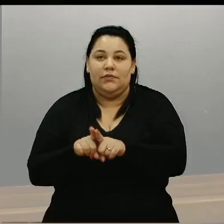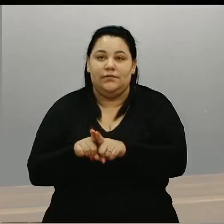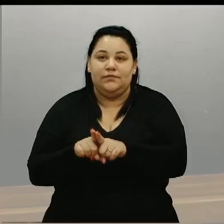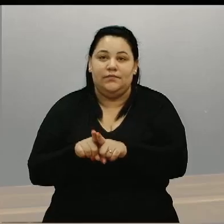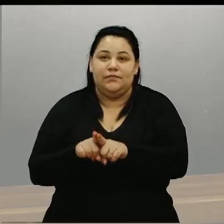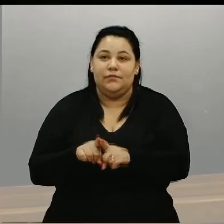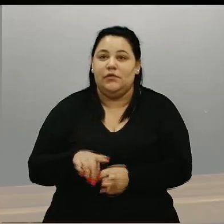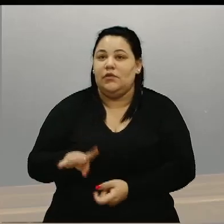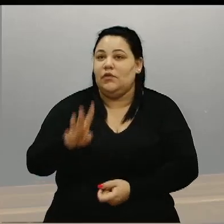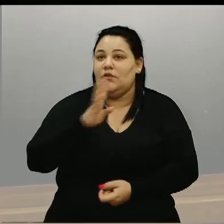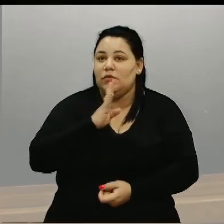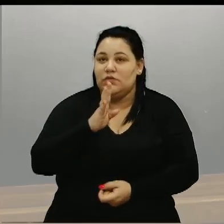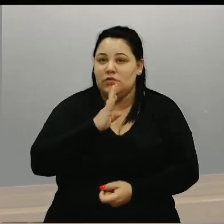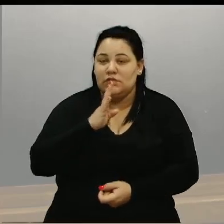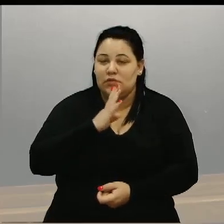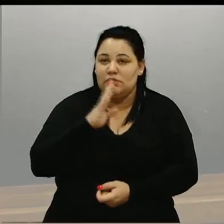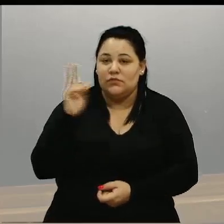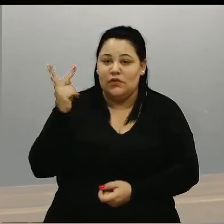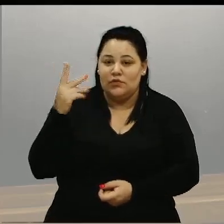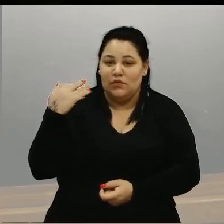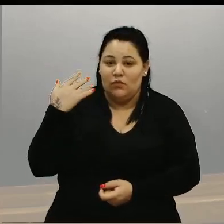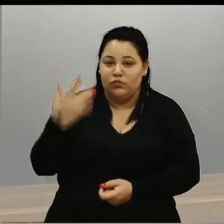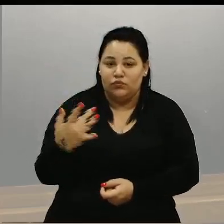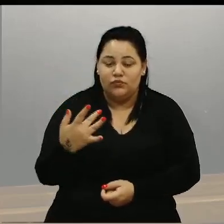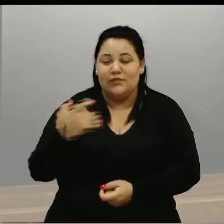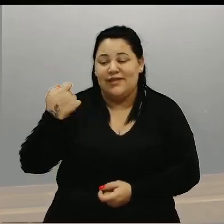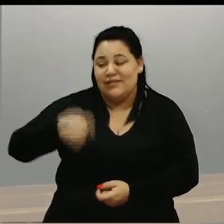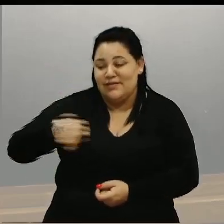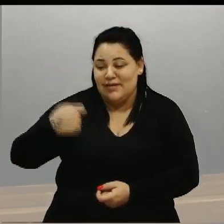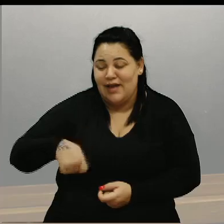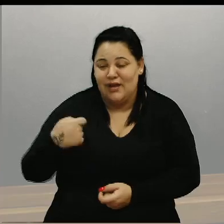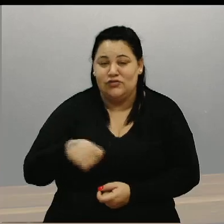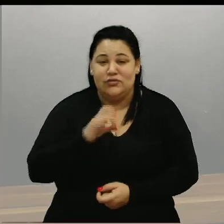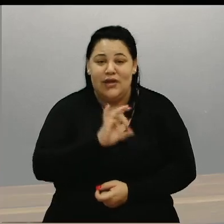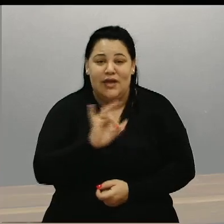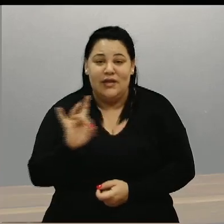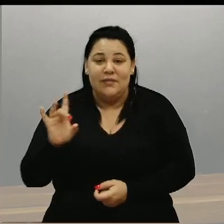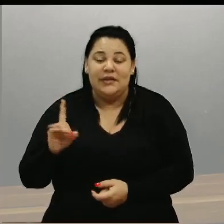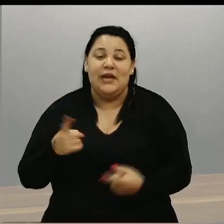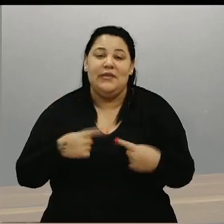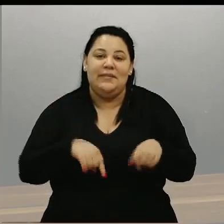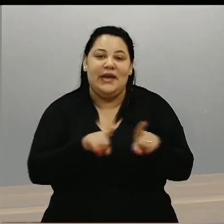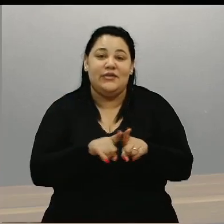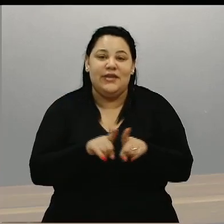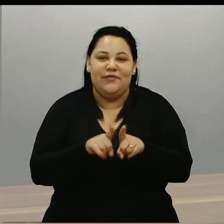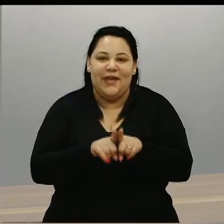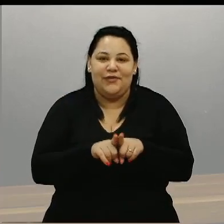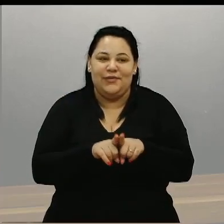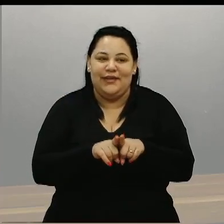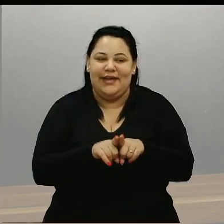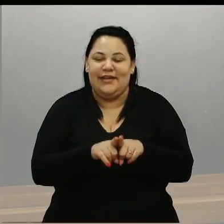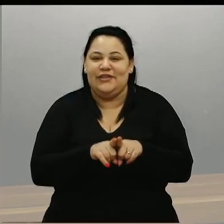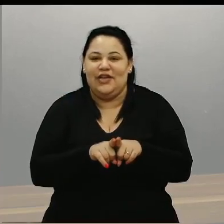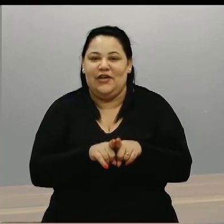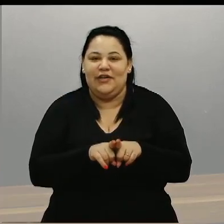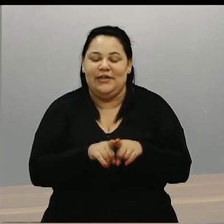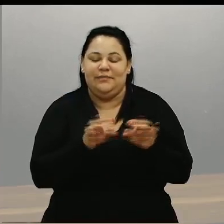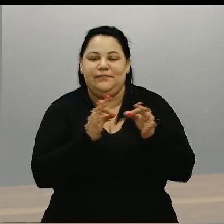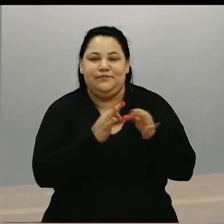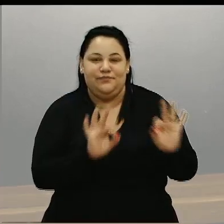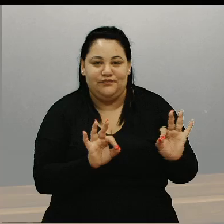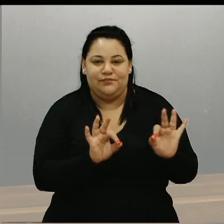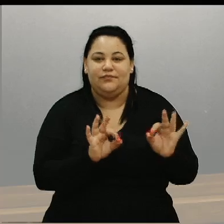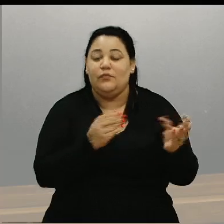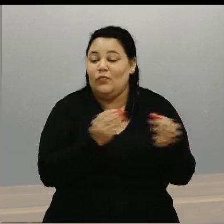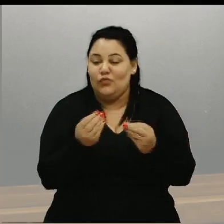história de cada um a necessidade de cada um então este Centro Profissional tem salvado muitas vidas porque